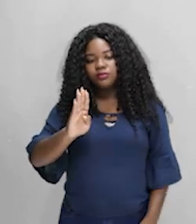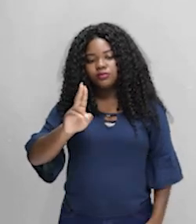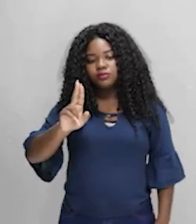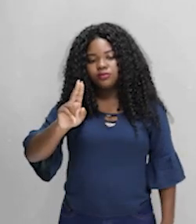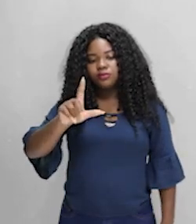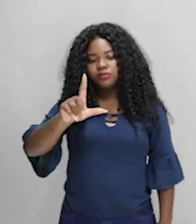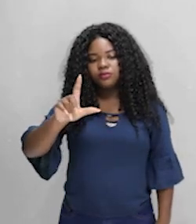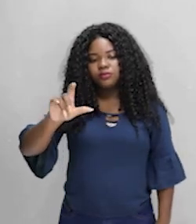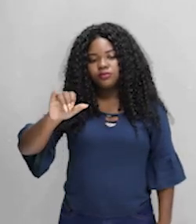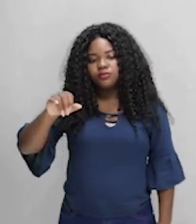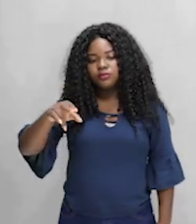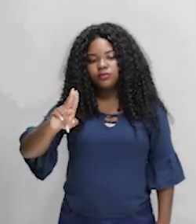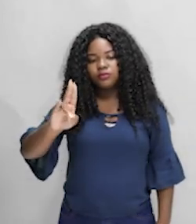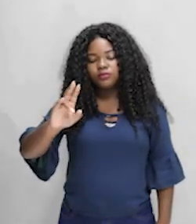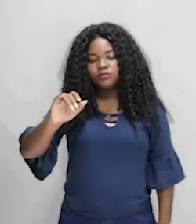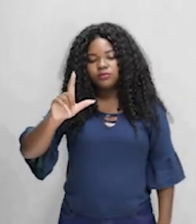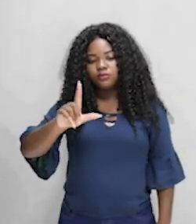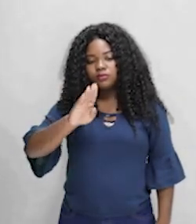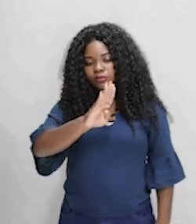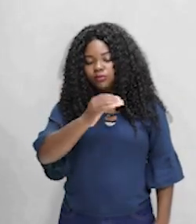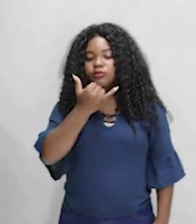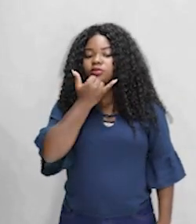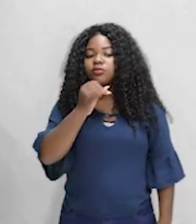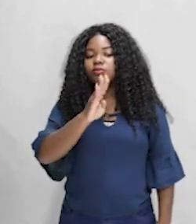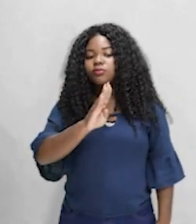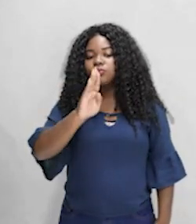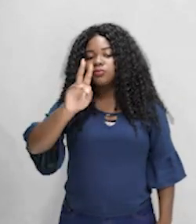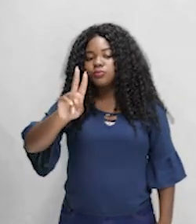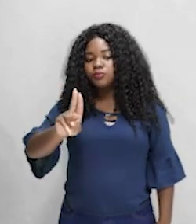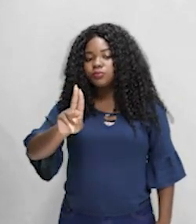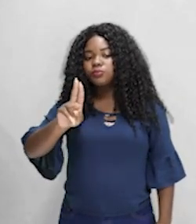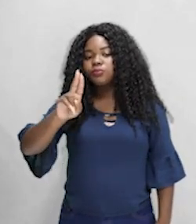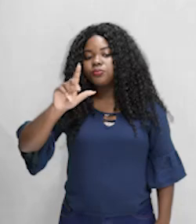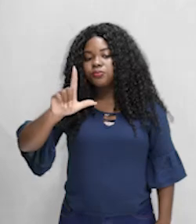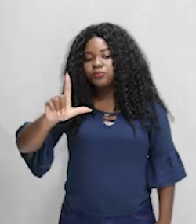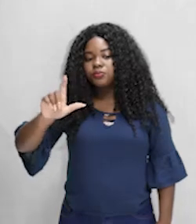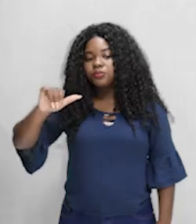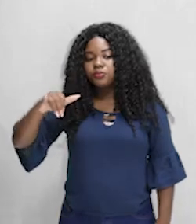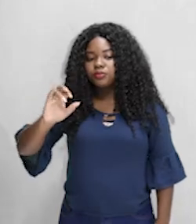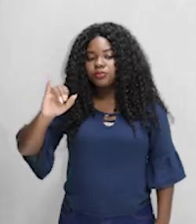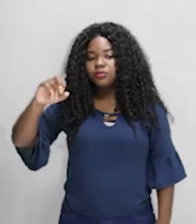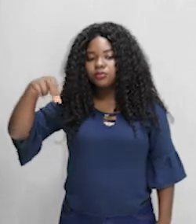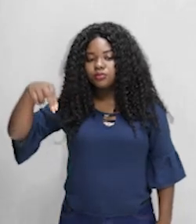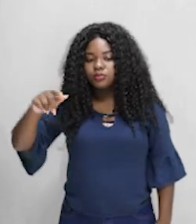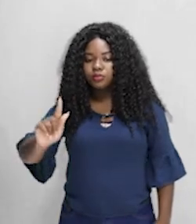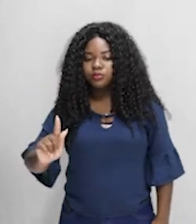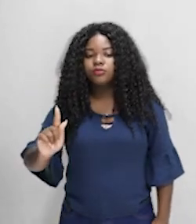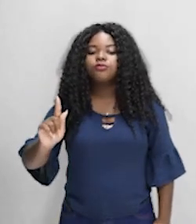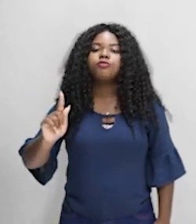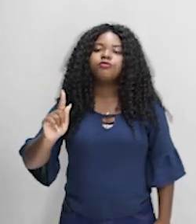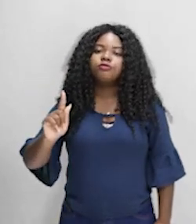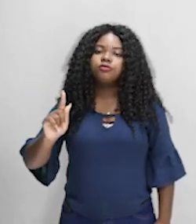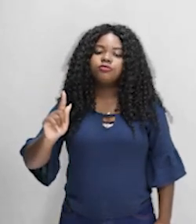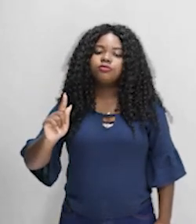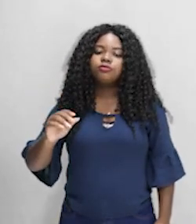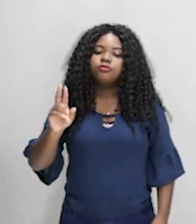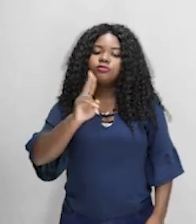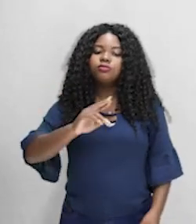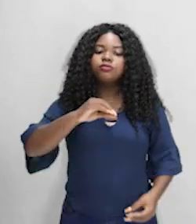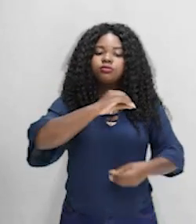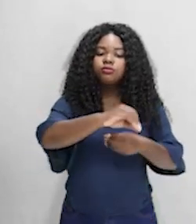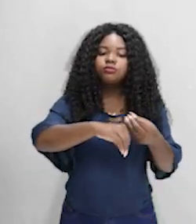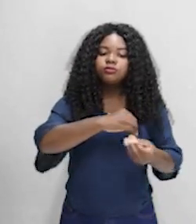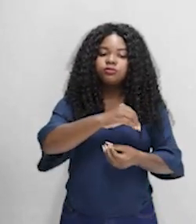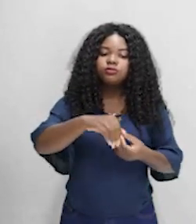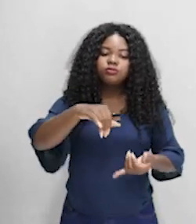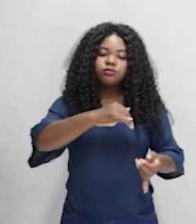4 situações que vai gerar um desconforto, né? No caso aqui para as meninas, na verdade para